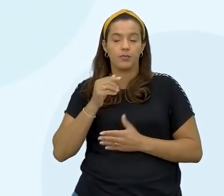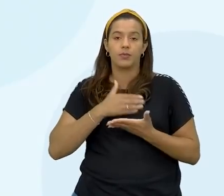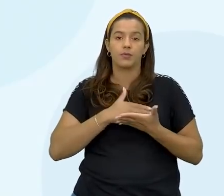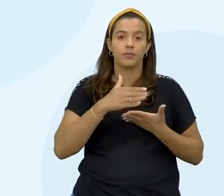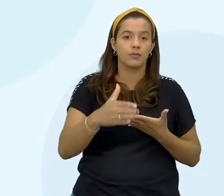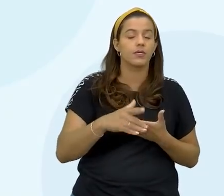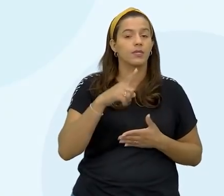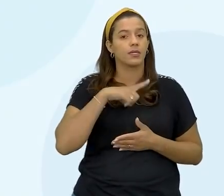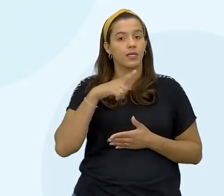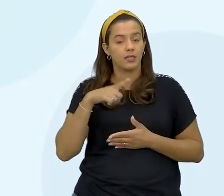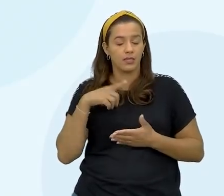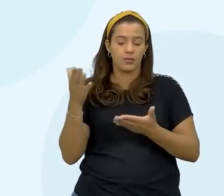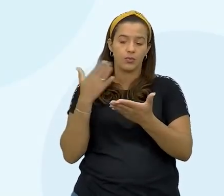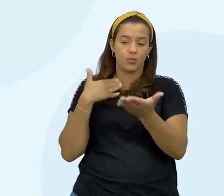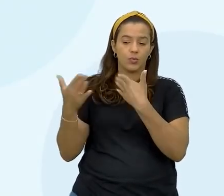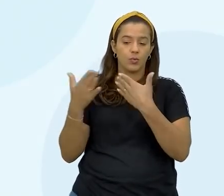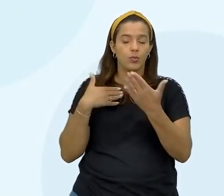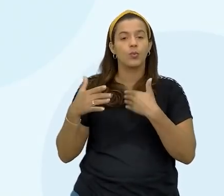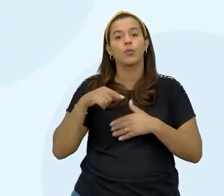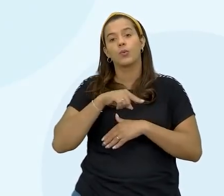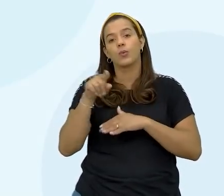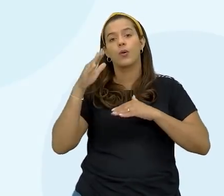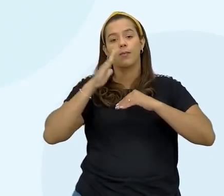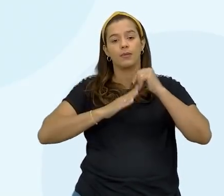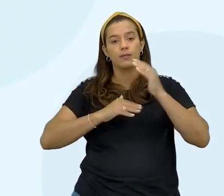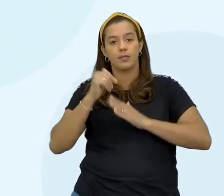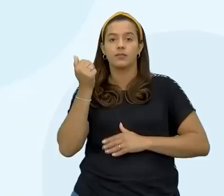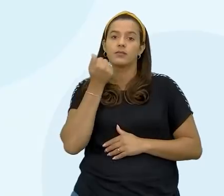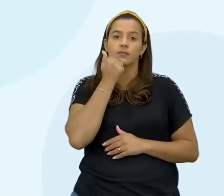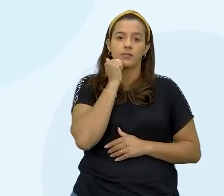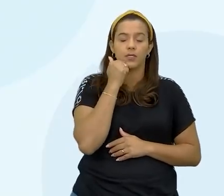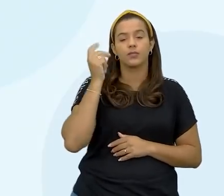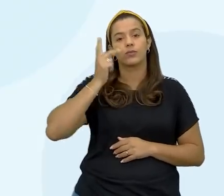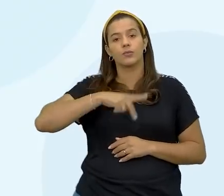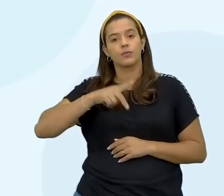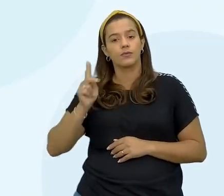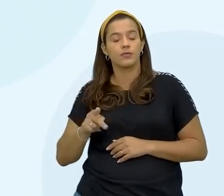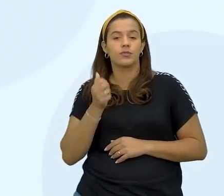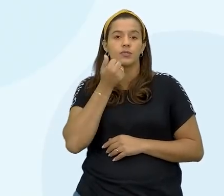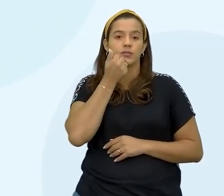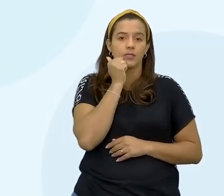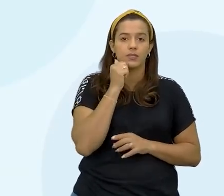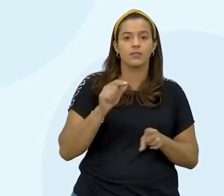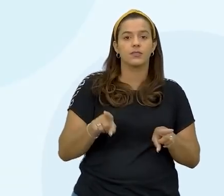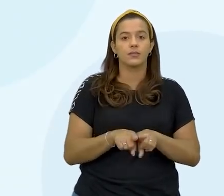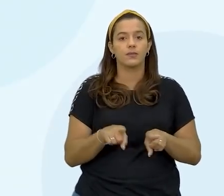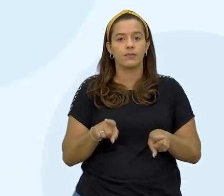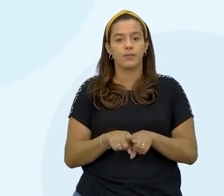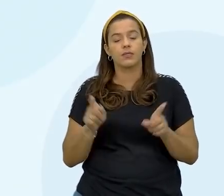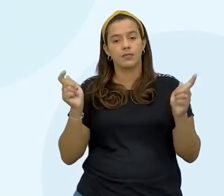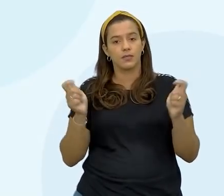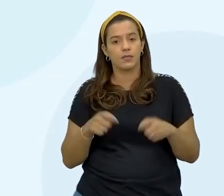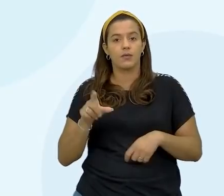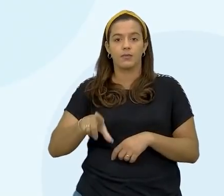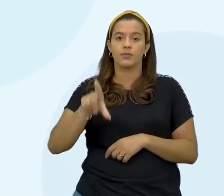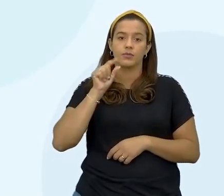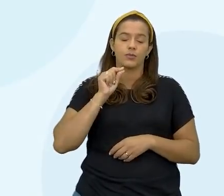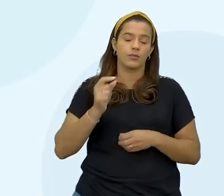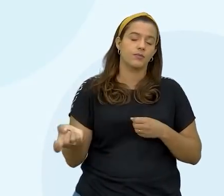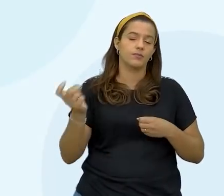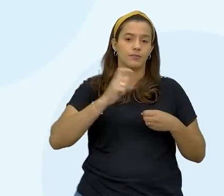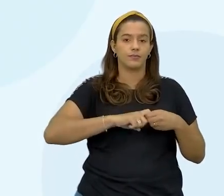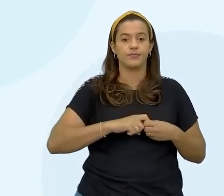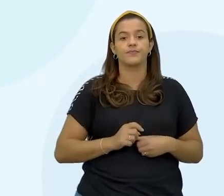tem total diálogo com essa habilidade de ciências que o professor de ciências também selecionou para retomar?